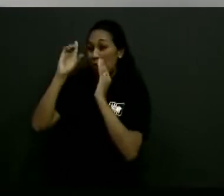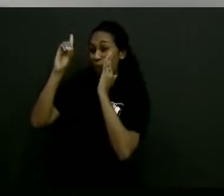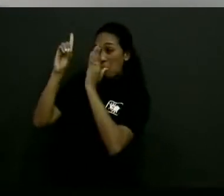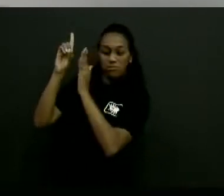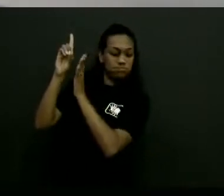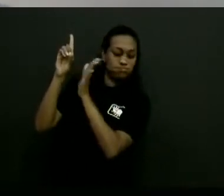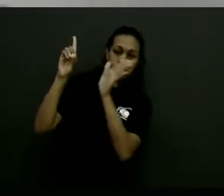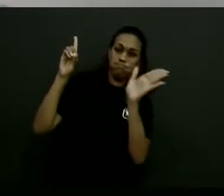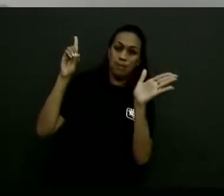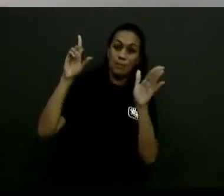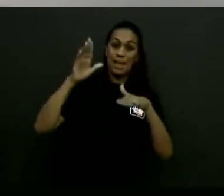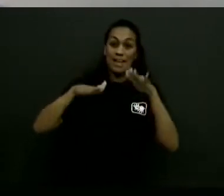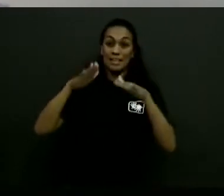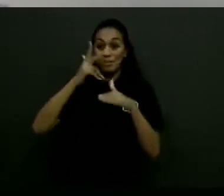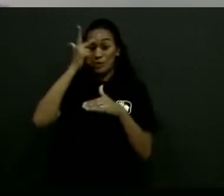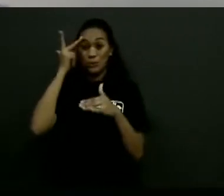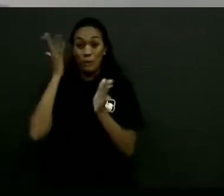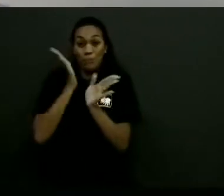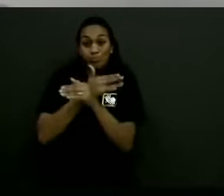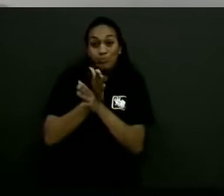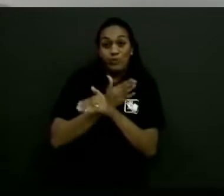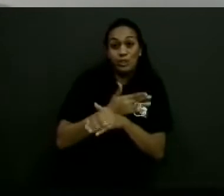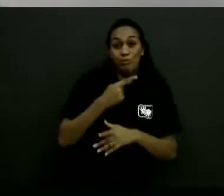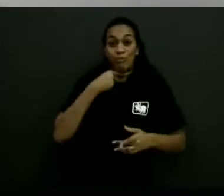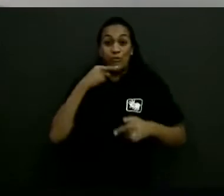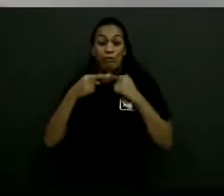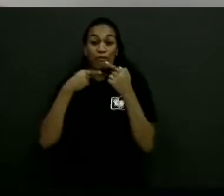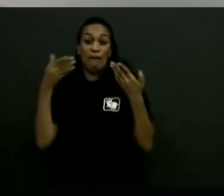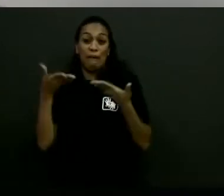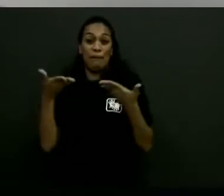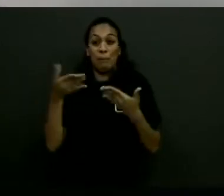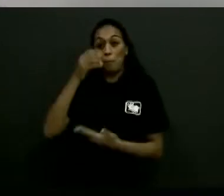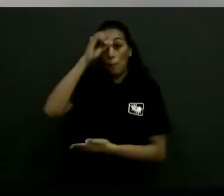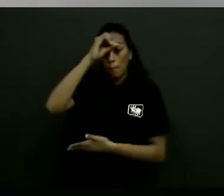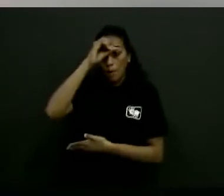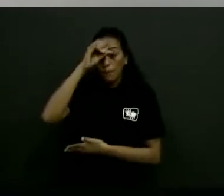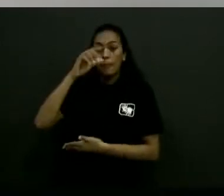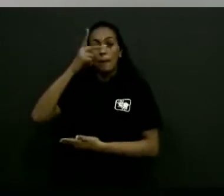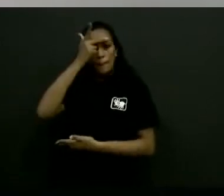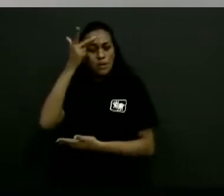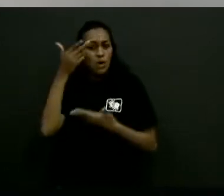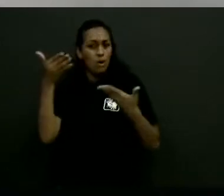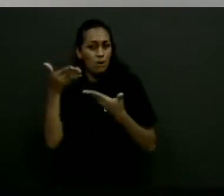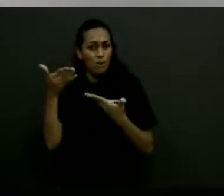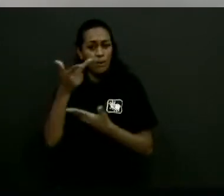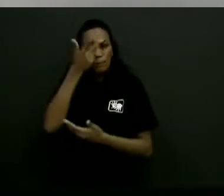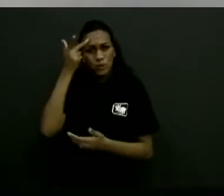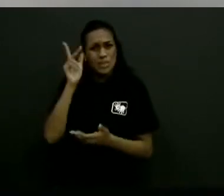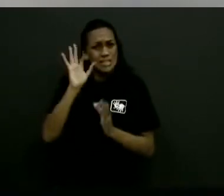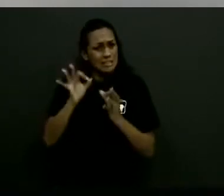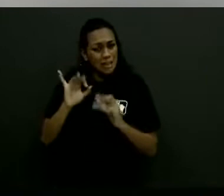é formar líderes. Então, esse momento, a gente tem visto que aqueles que estão